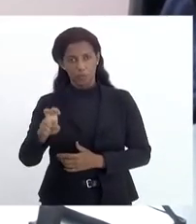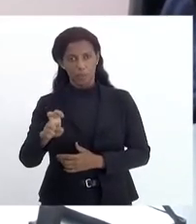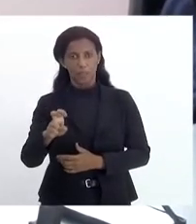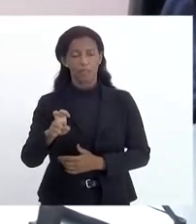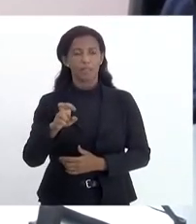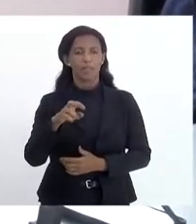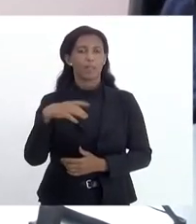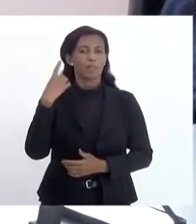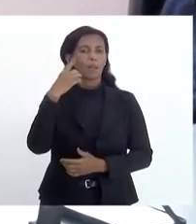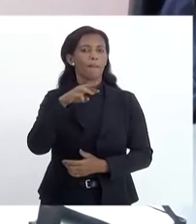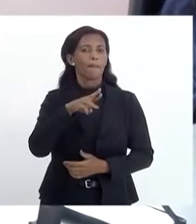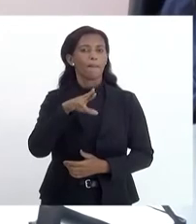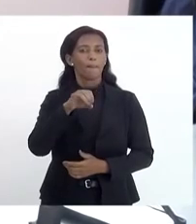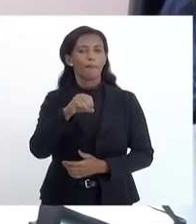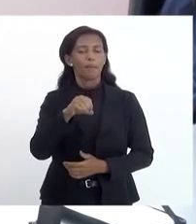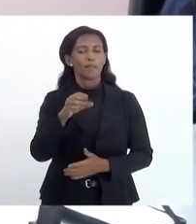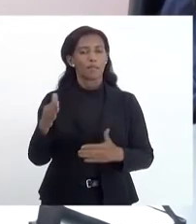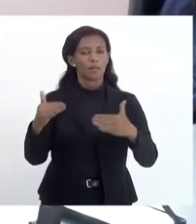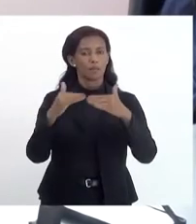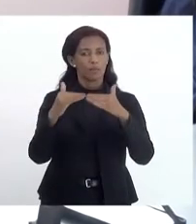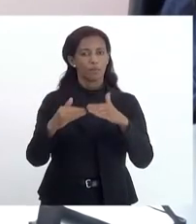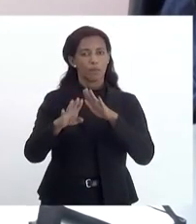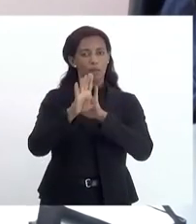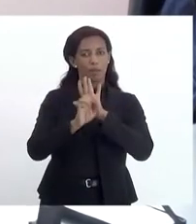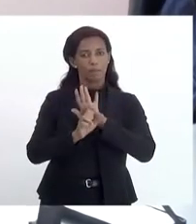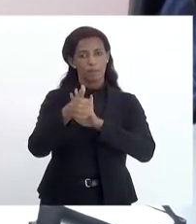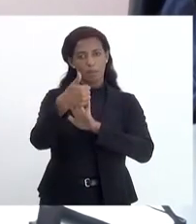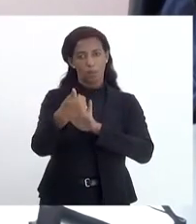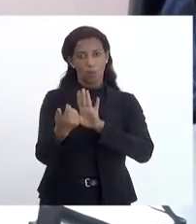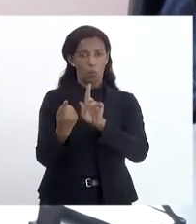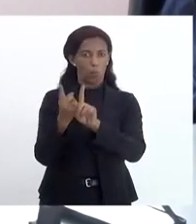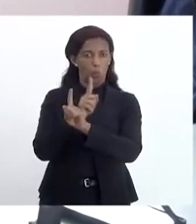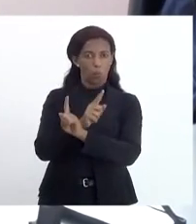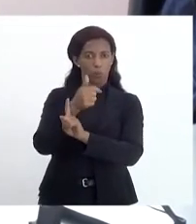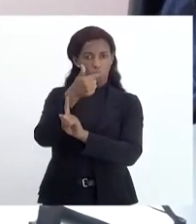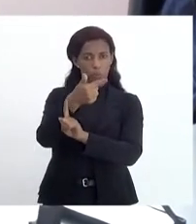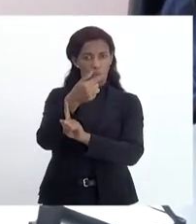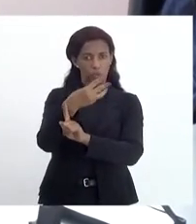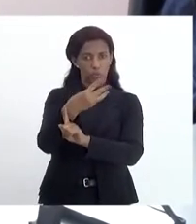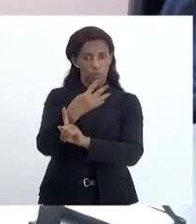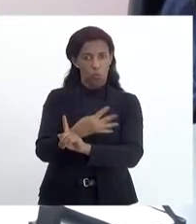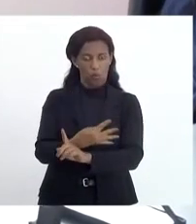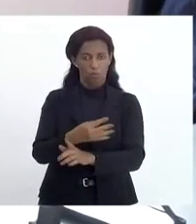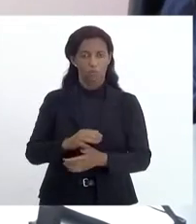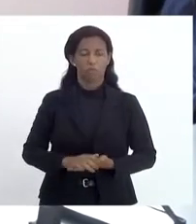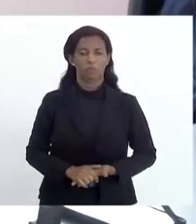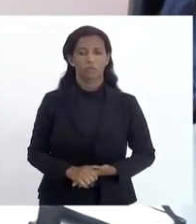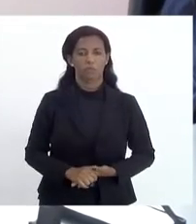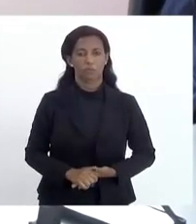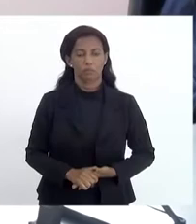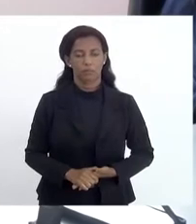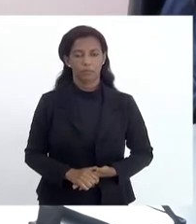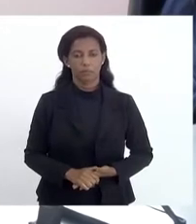Marcelo Queiroz, parecer é favorável à emenda 1, contrário às emendas 2, 3 e 4.